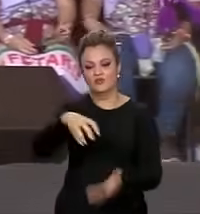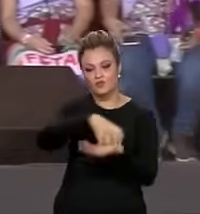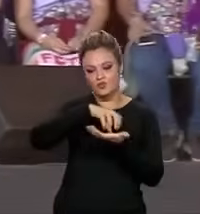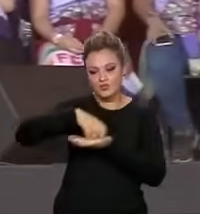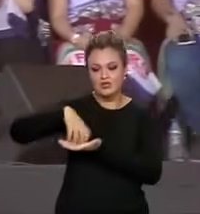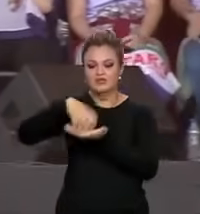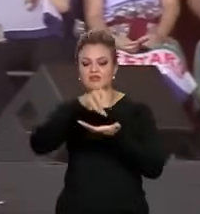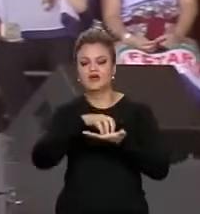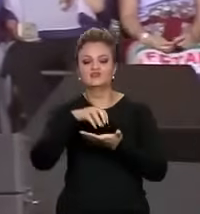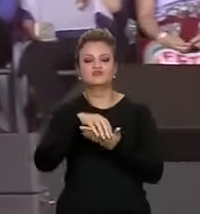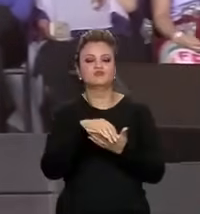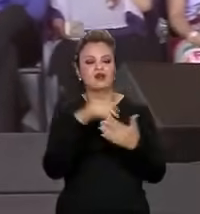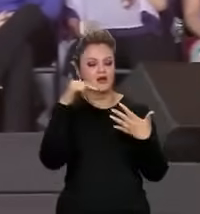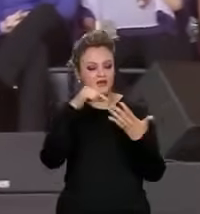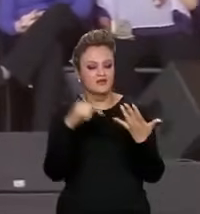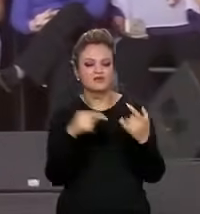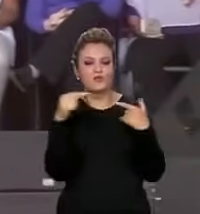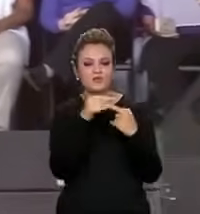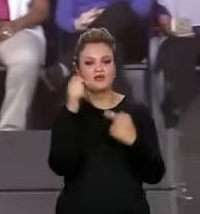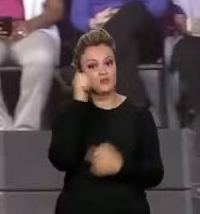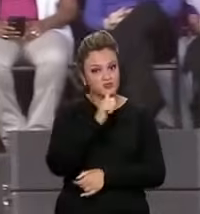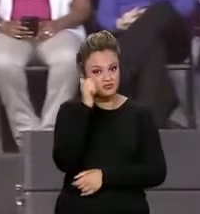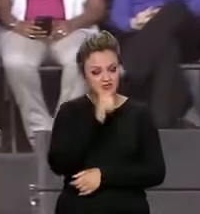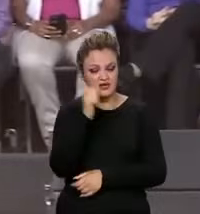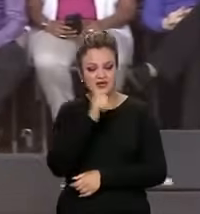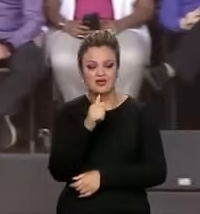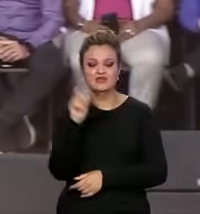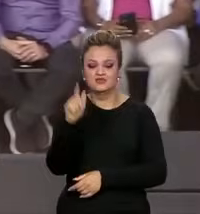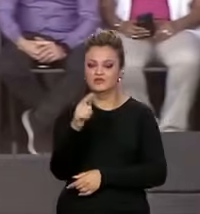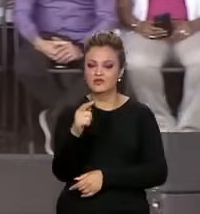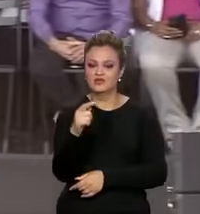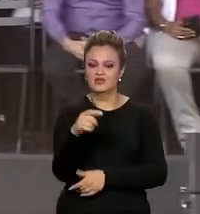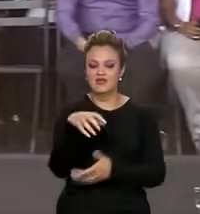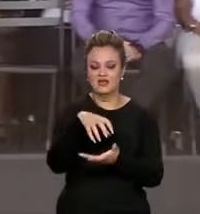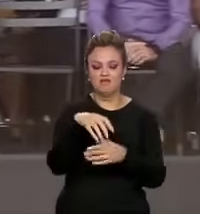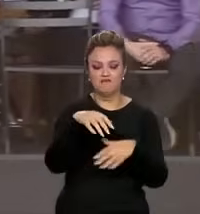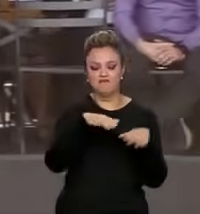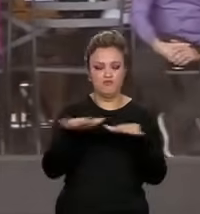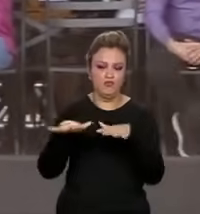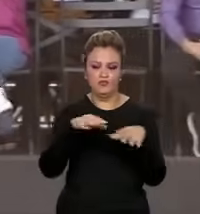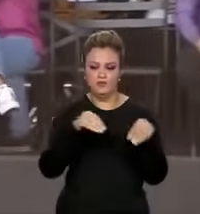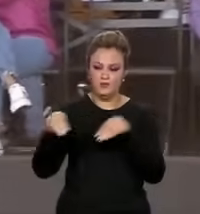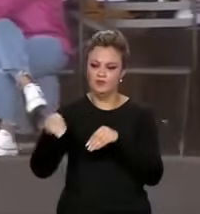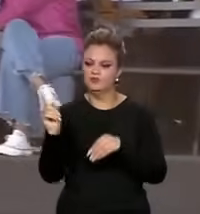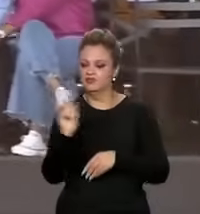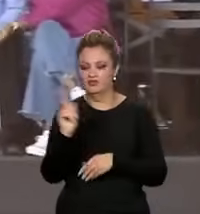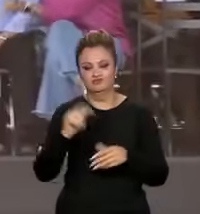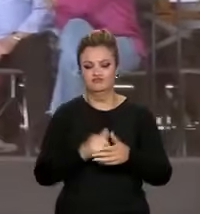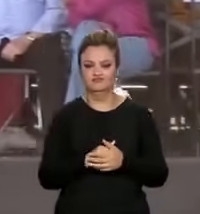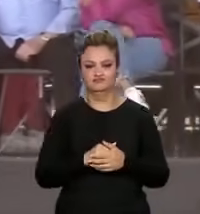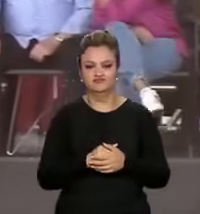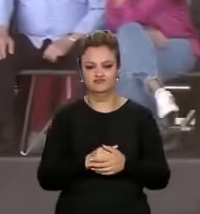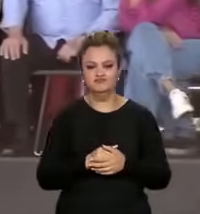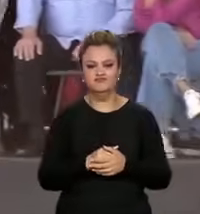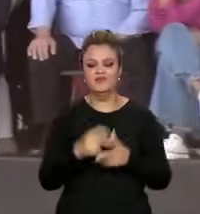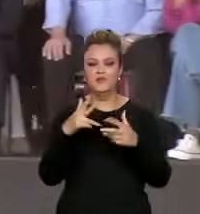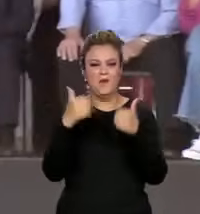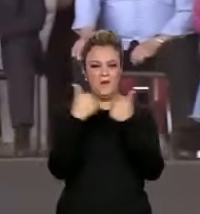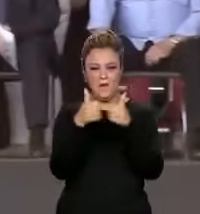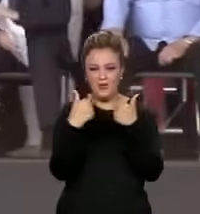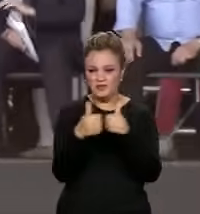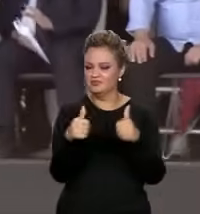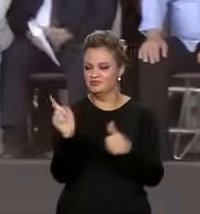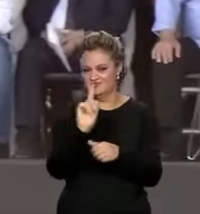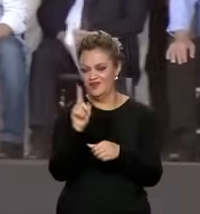móvel para atender as mulheres dessa vez não é unidade móvel não é unidade móvel como ônibus